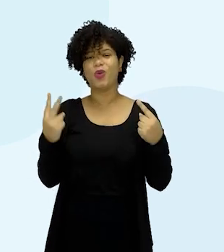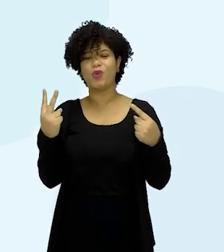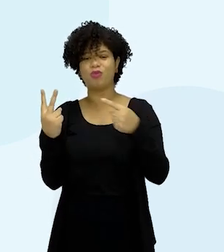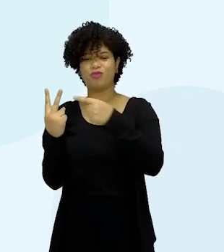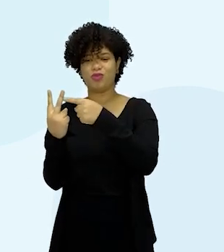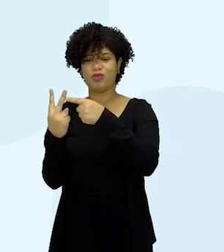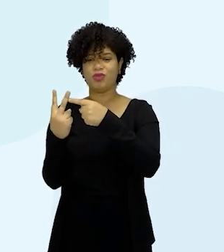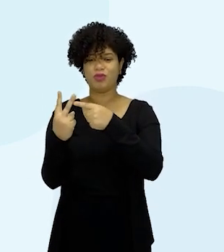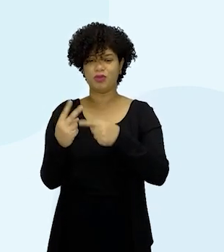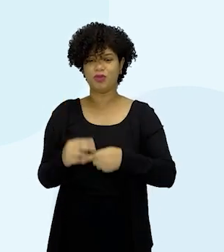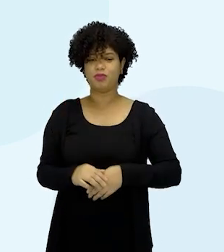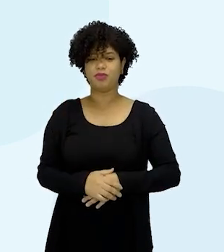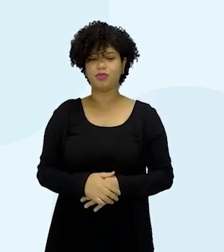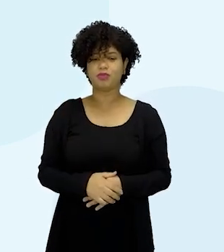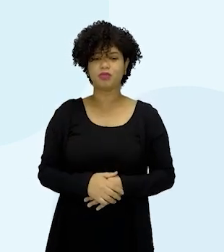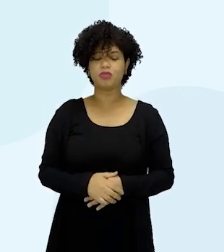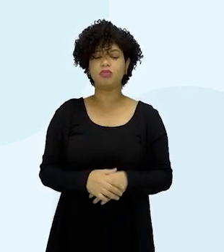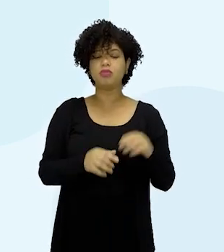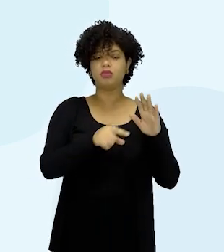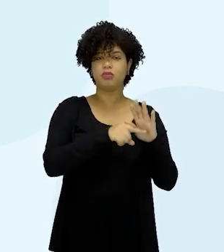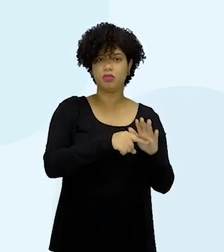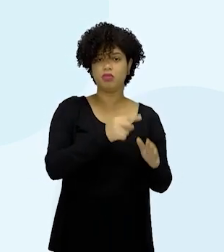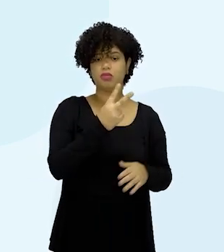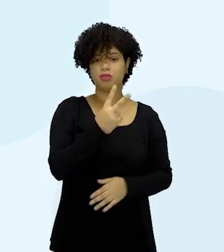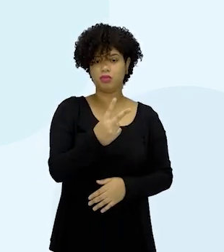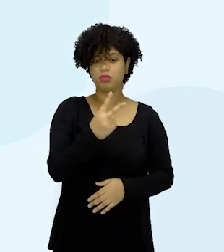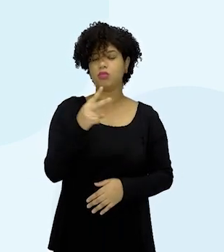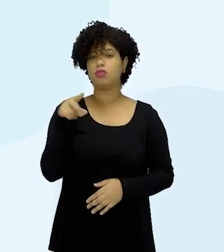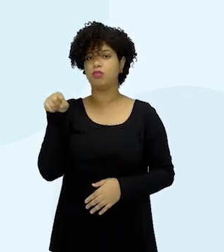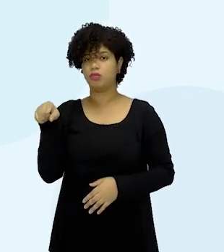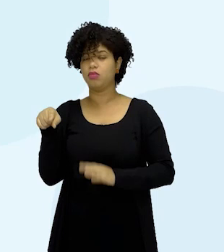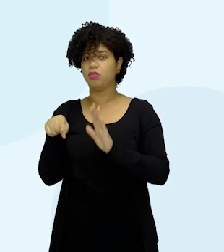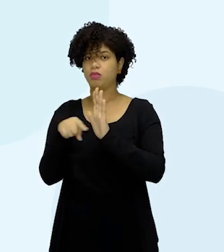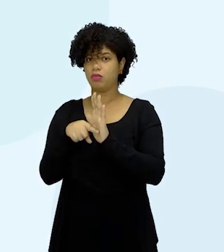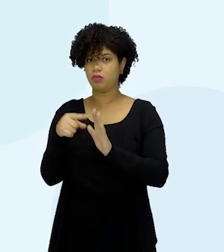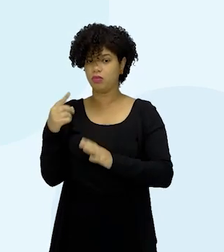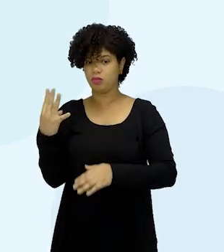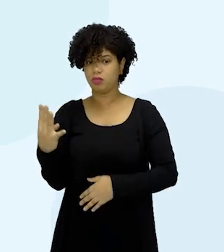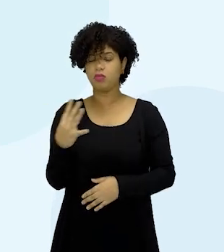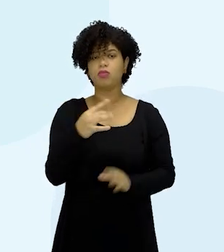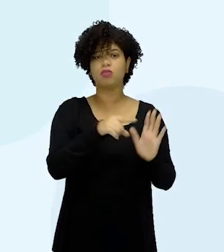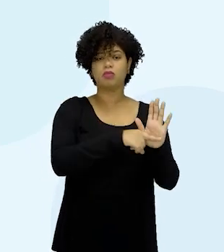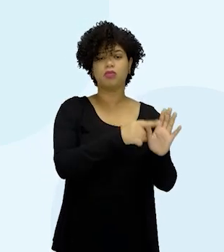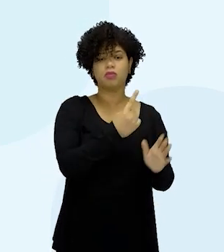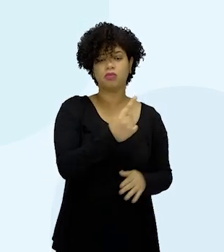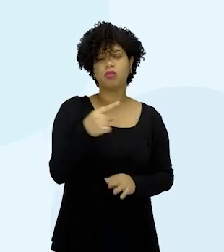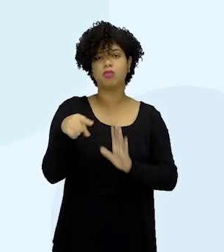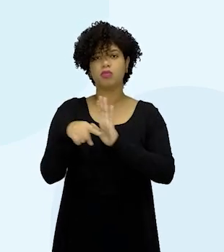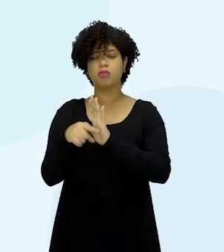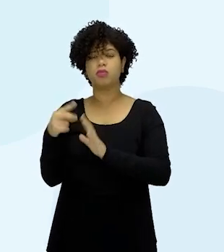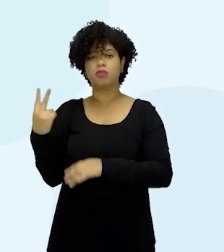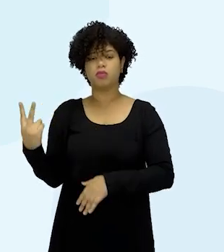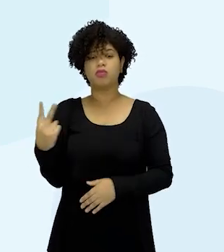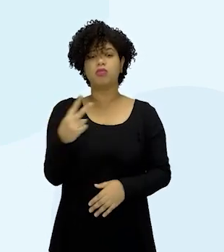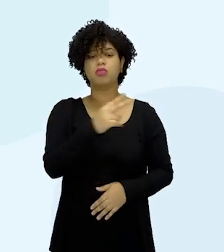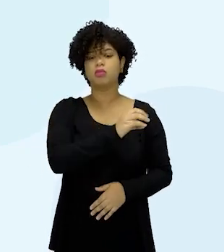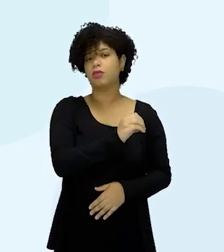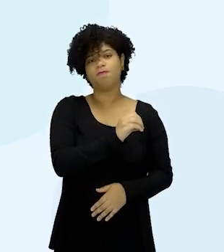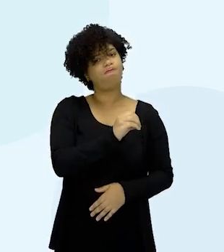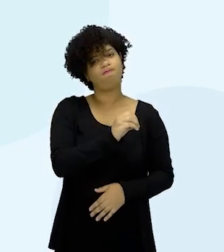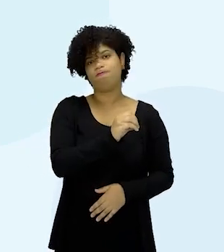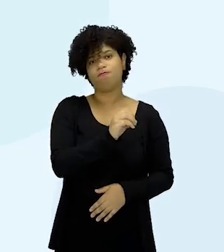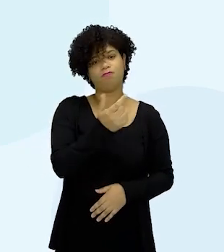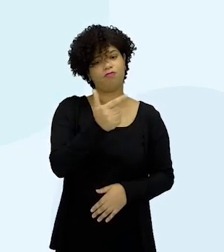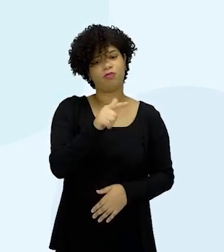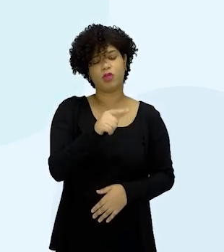eu fiquei com o menos 2 ligado com menos 4, menos 1 ligado com menos 2, 1 ligado com 2 e o 0 eu não consegui ligar com